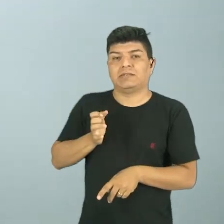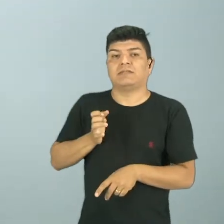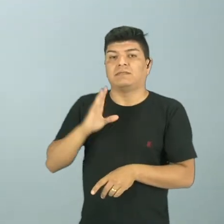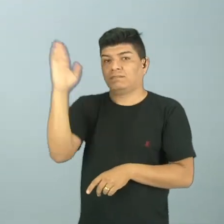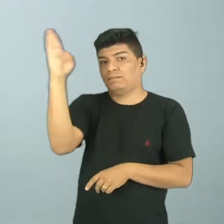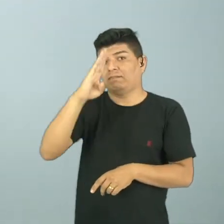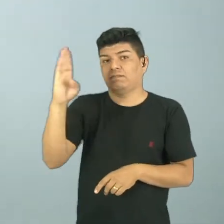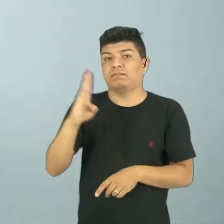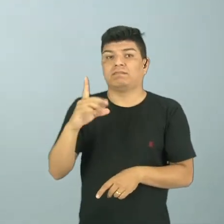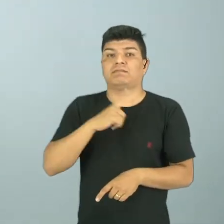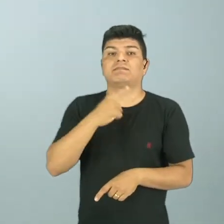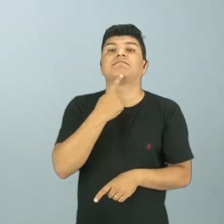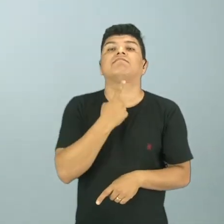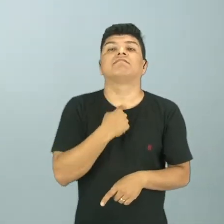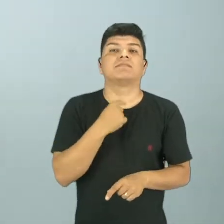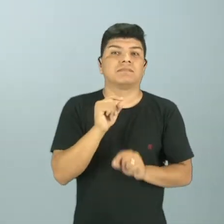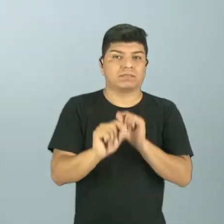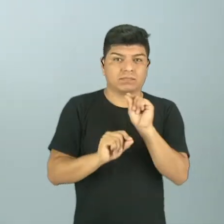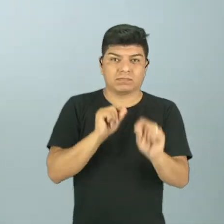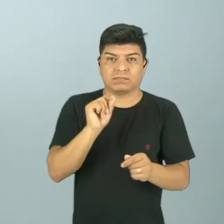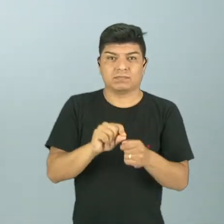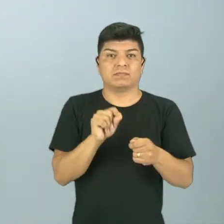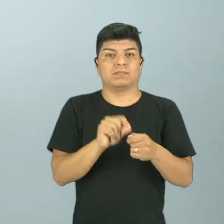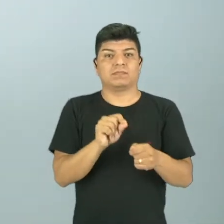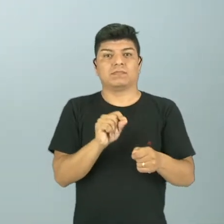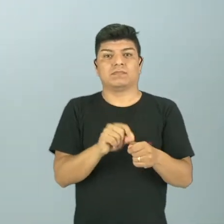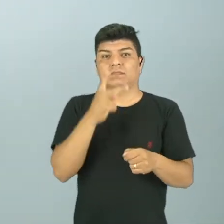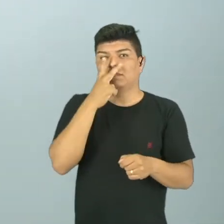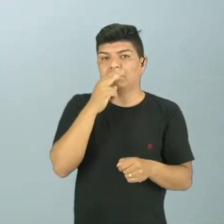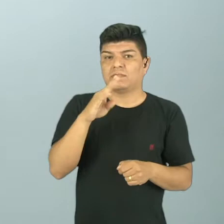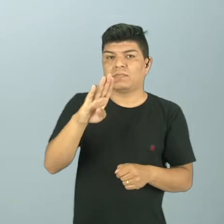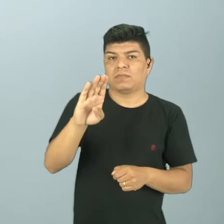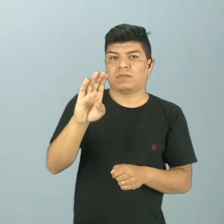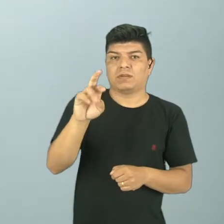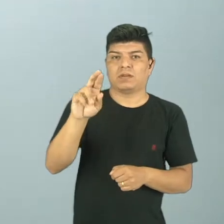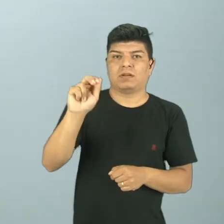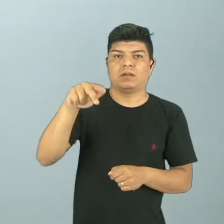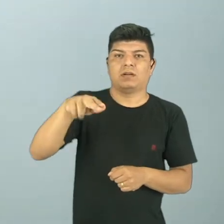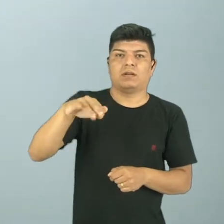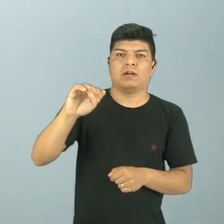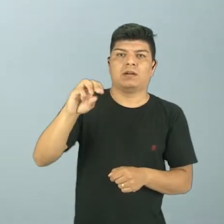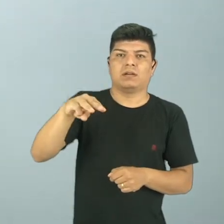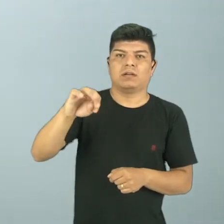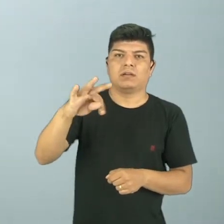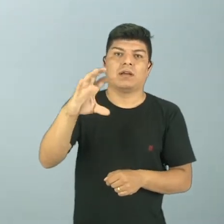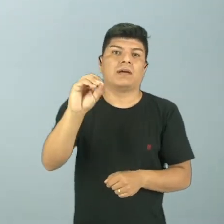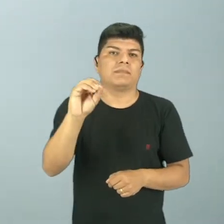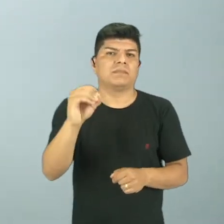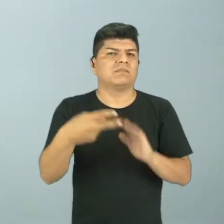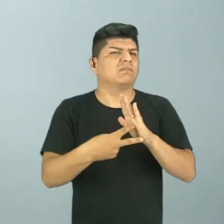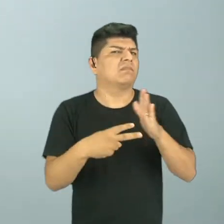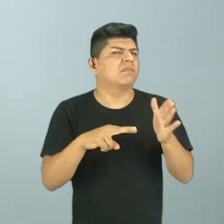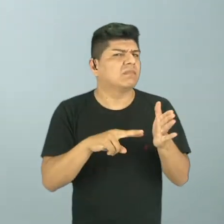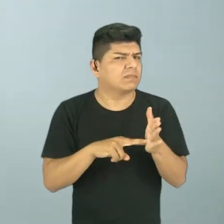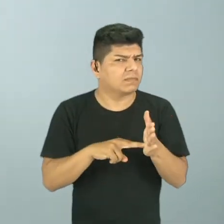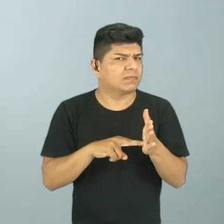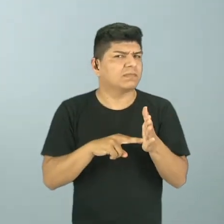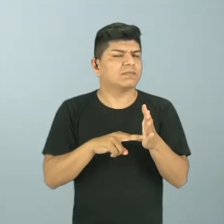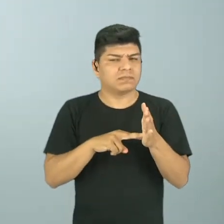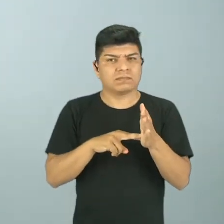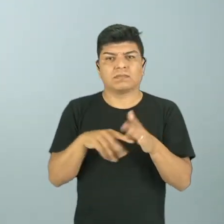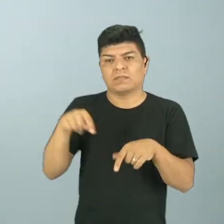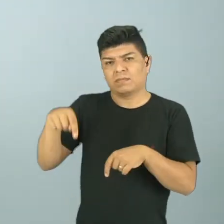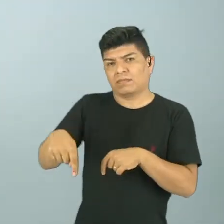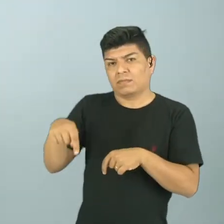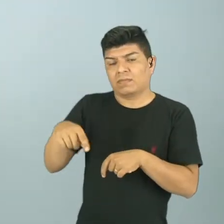tinham um desejo de realizar o branqueamento da população. O que é isso, professora?